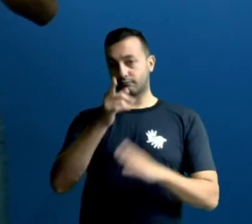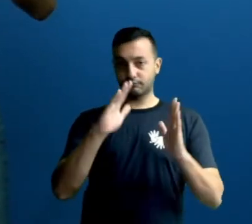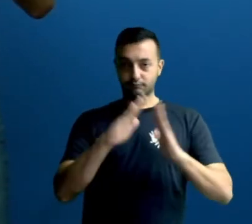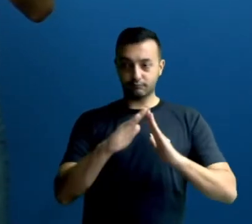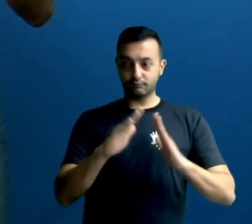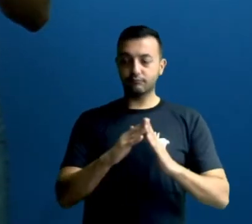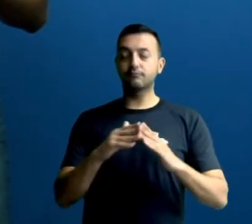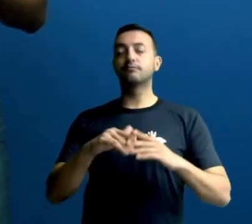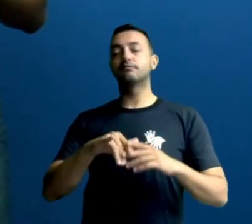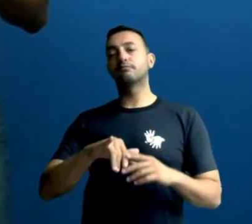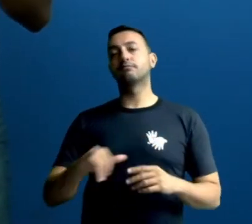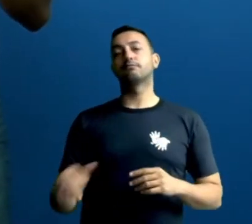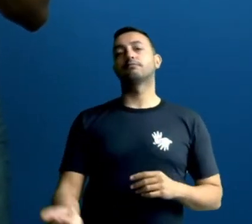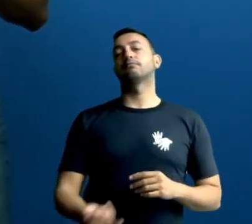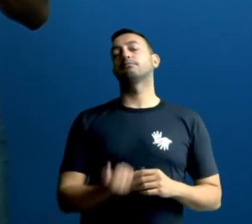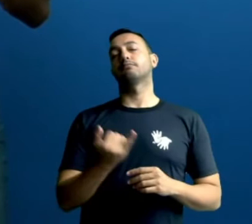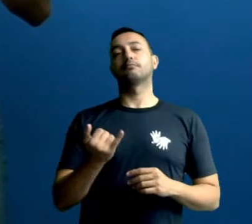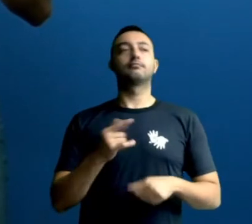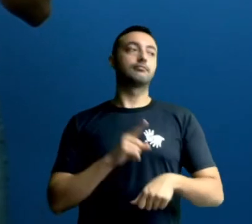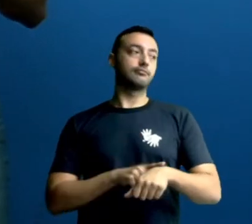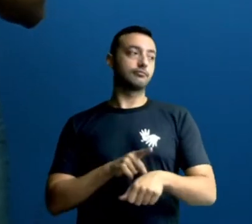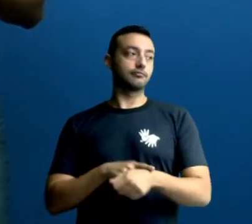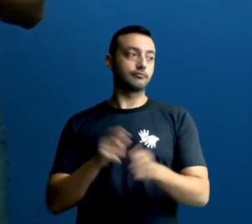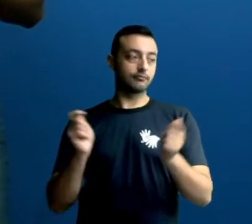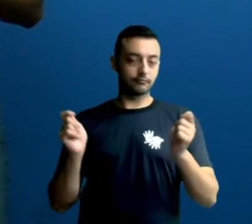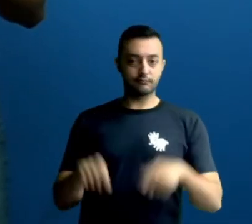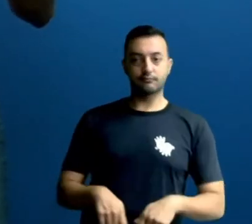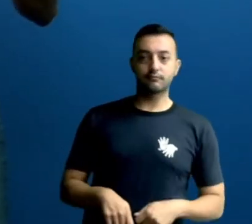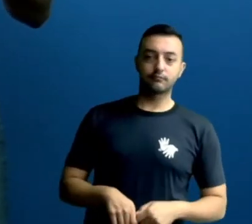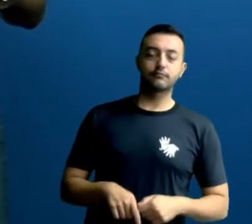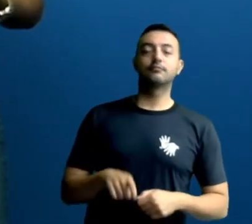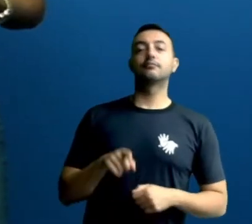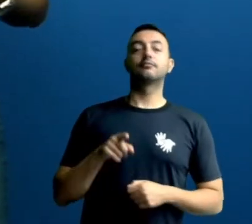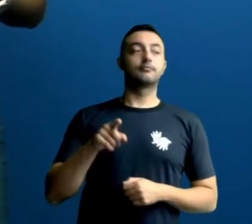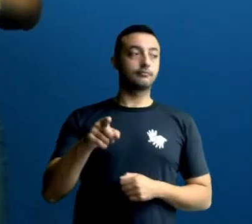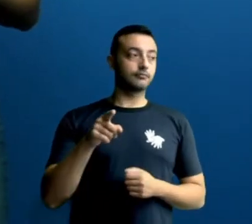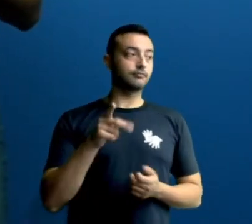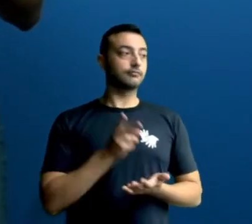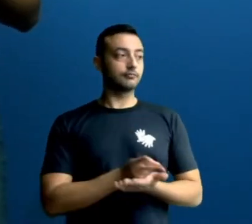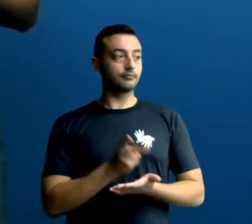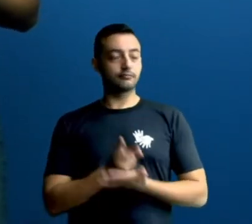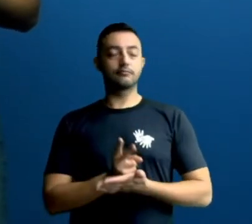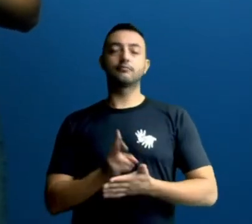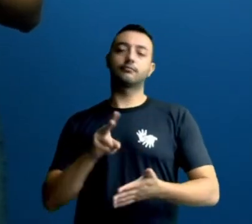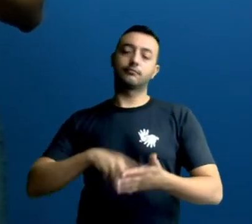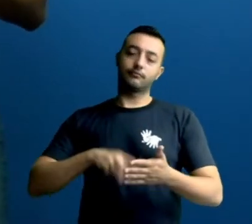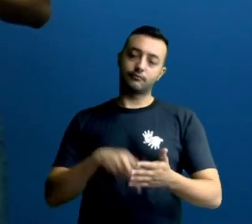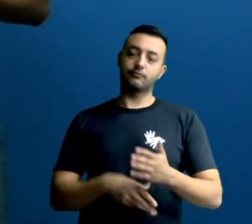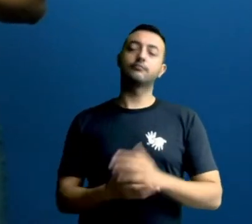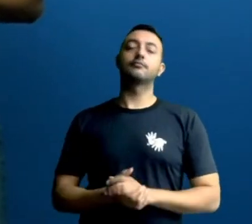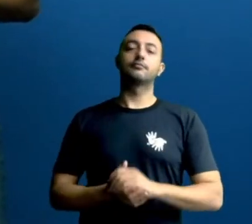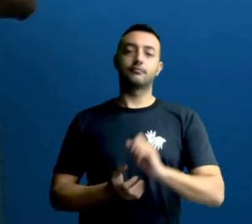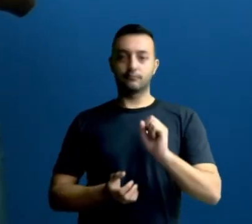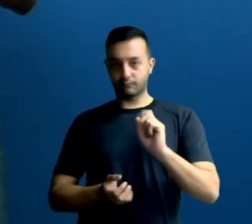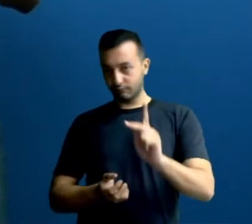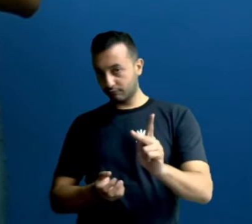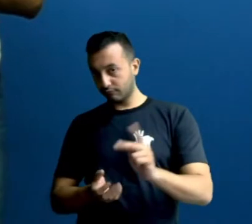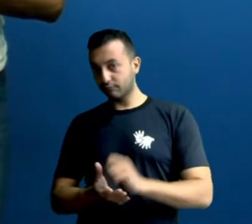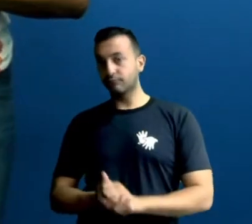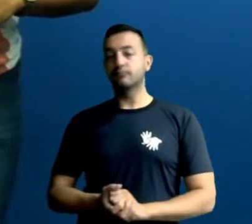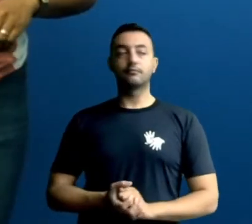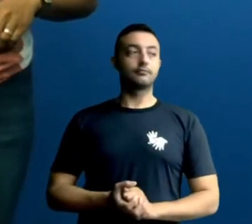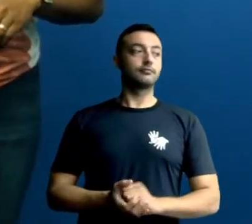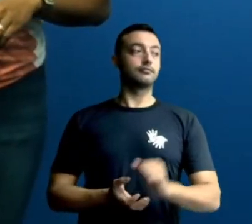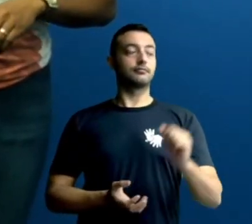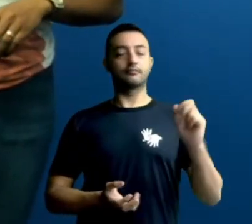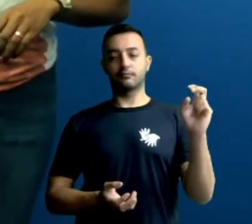casa, aproveita esse tempo que você tem para você sempre estar lendo, ok?